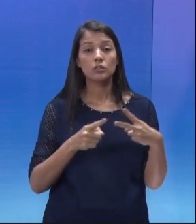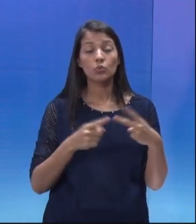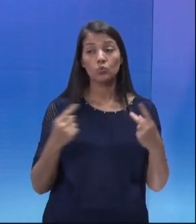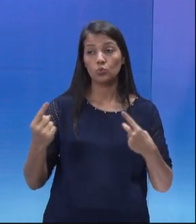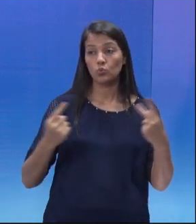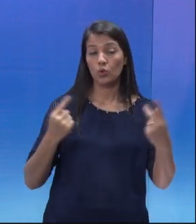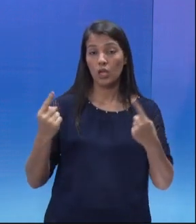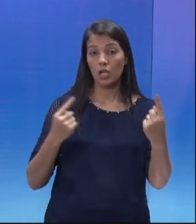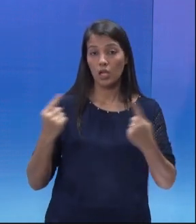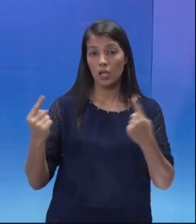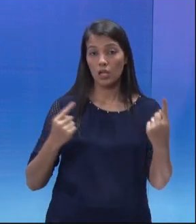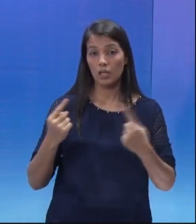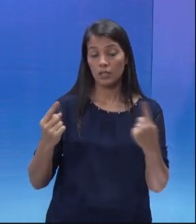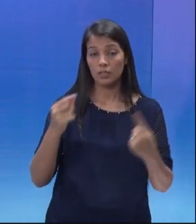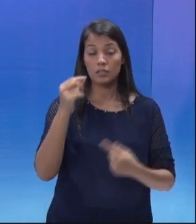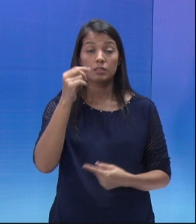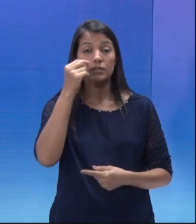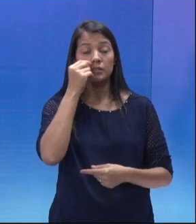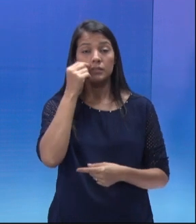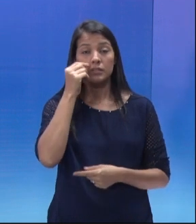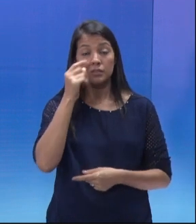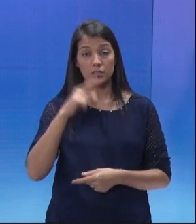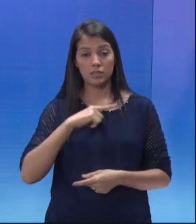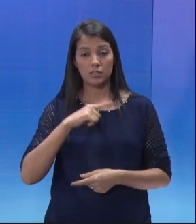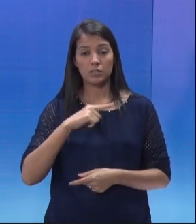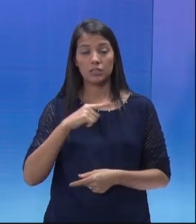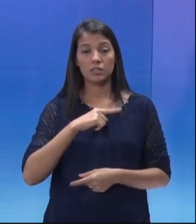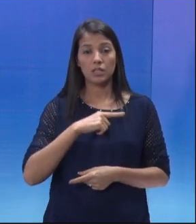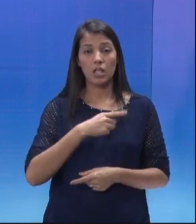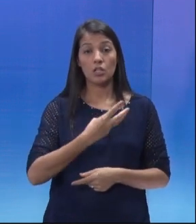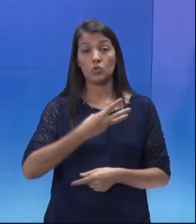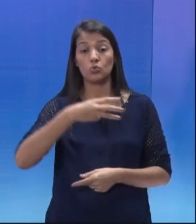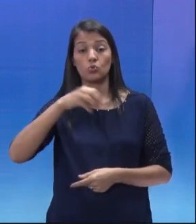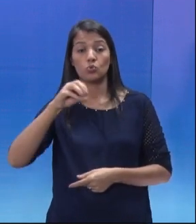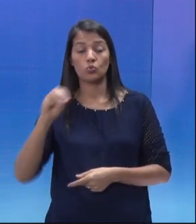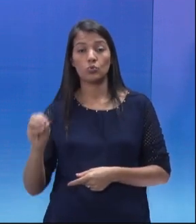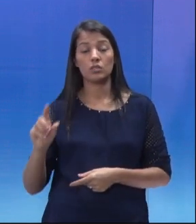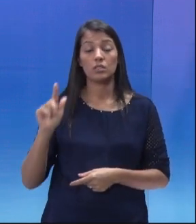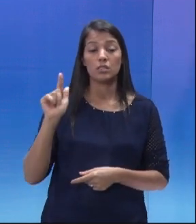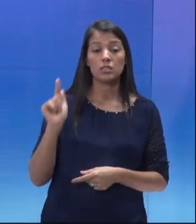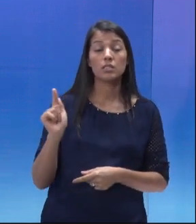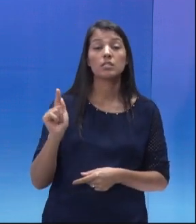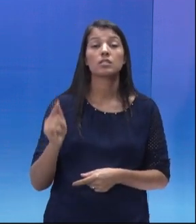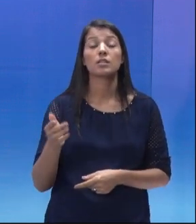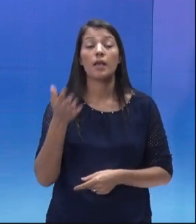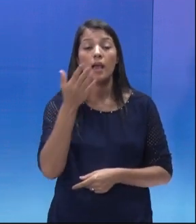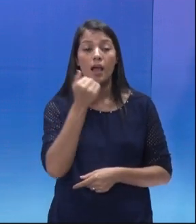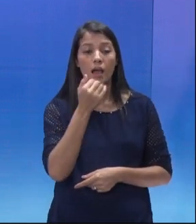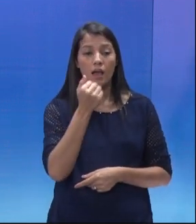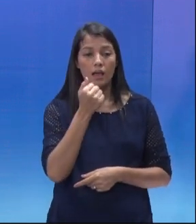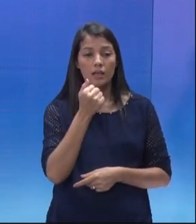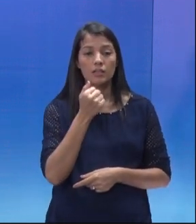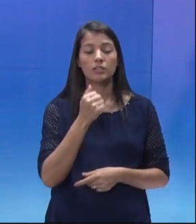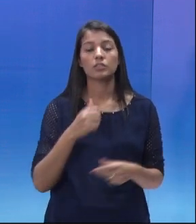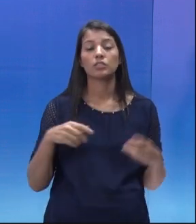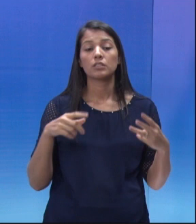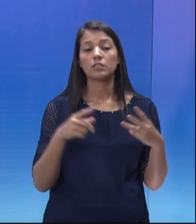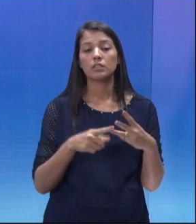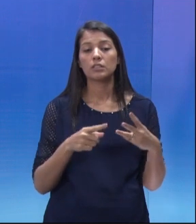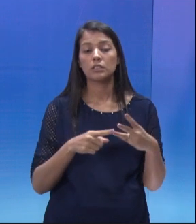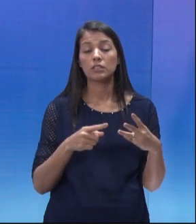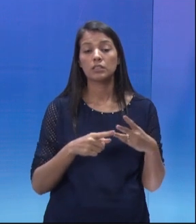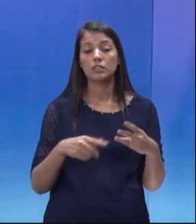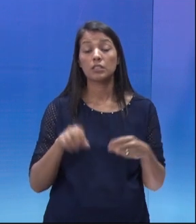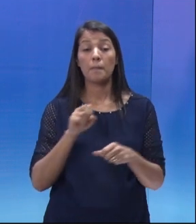gramas de massa, sendo que as amostras de ração contaminada foi na concentração de 3 mg de pesticida